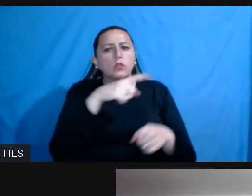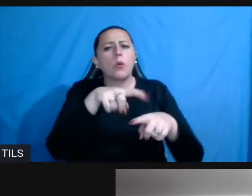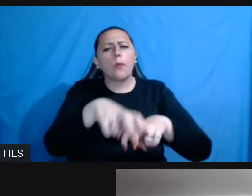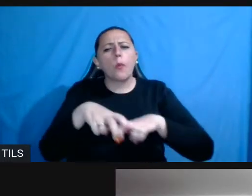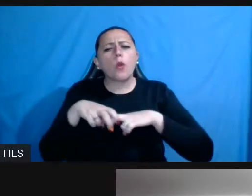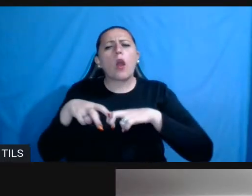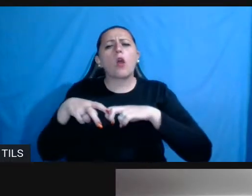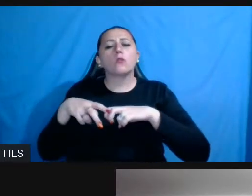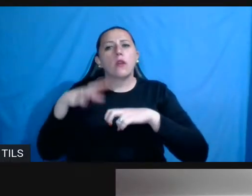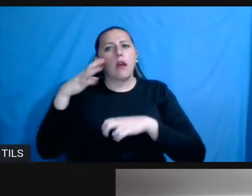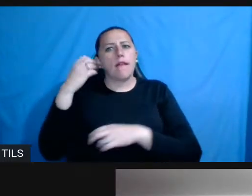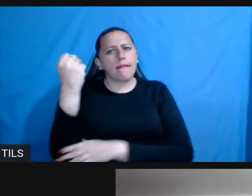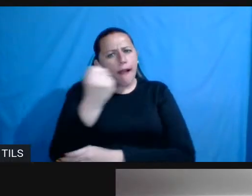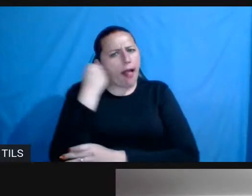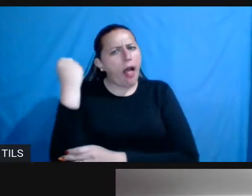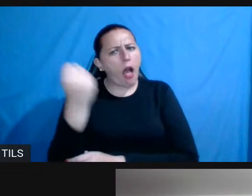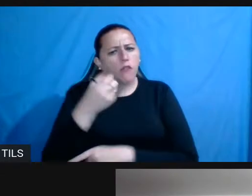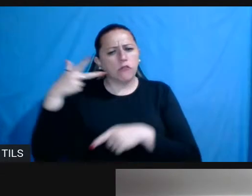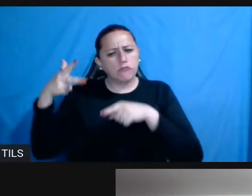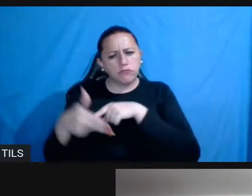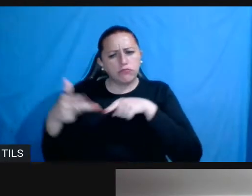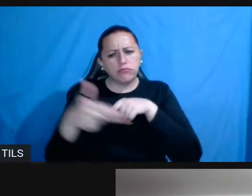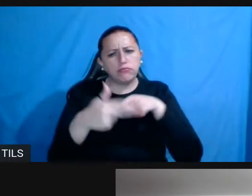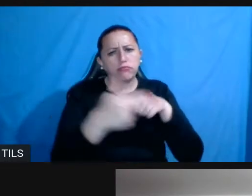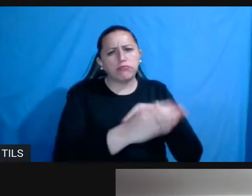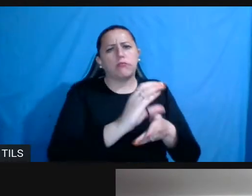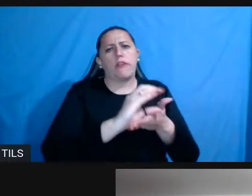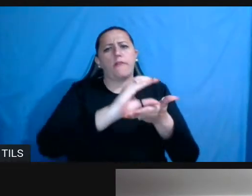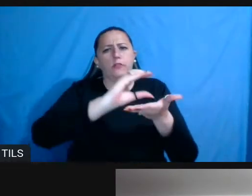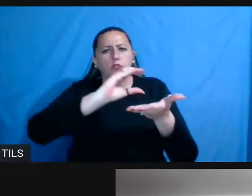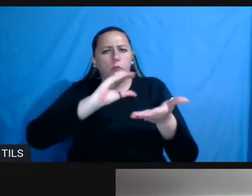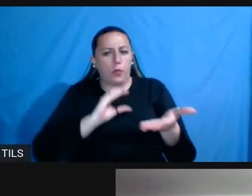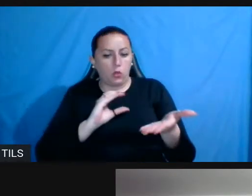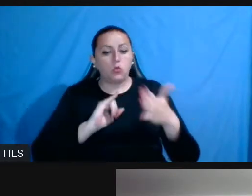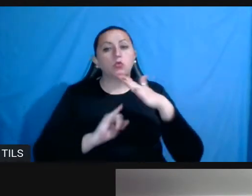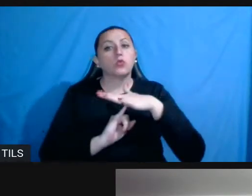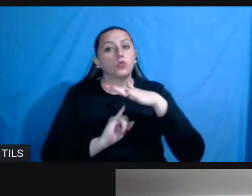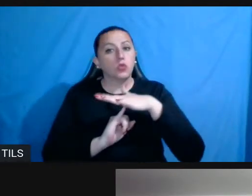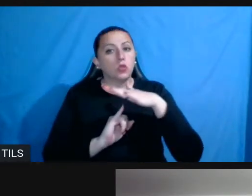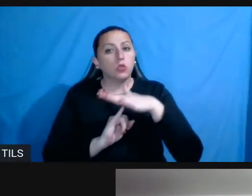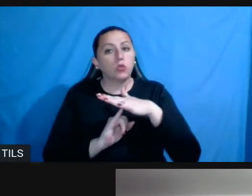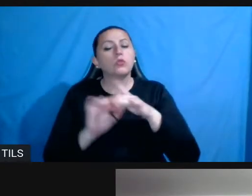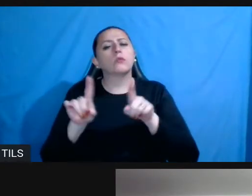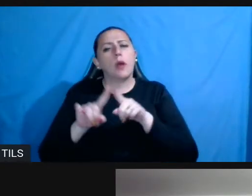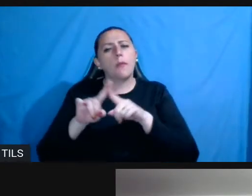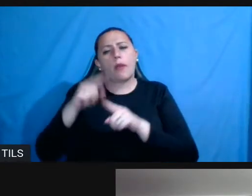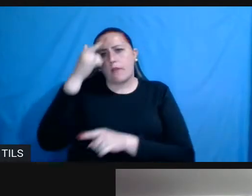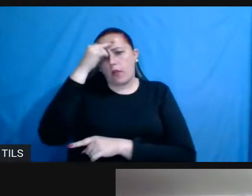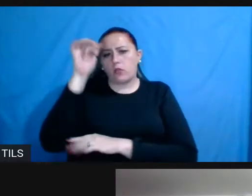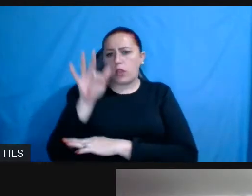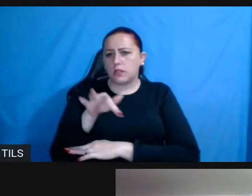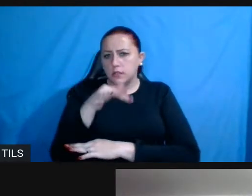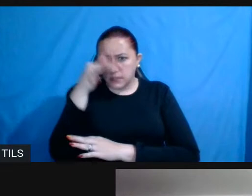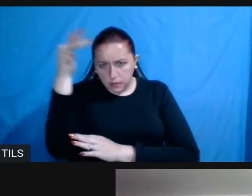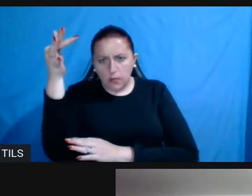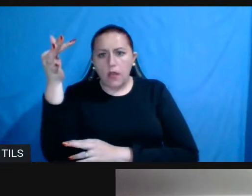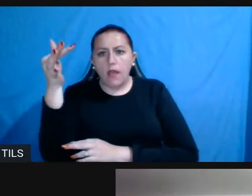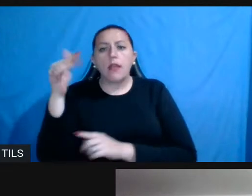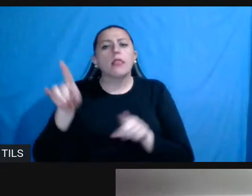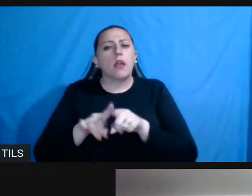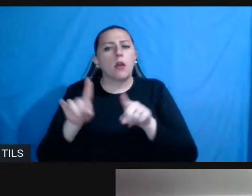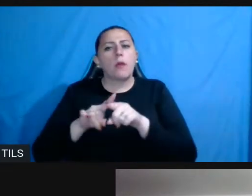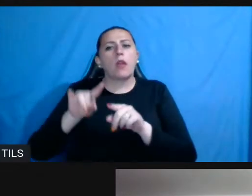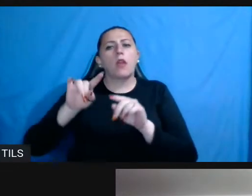sérios cortes de orçamentos que os institutos federais e as universidades federais e a educação pública nesse país como um todo